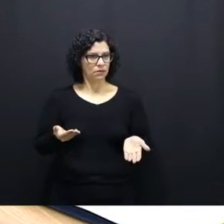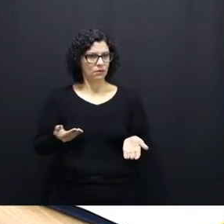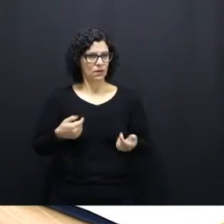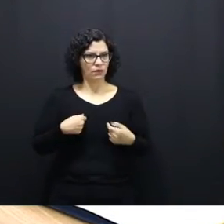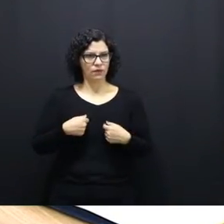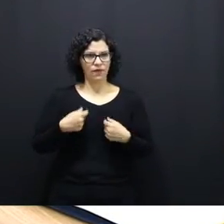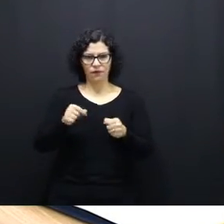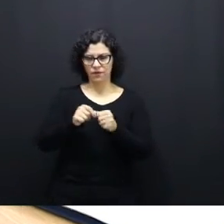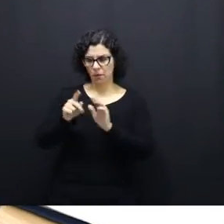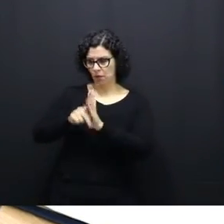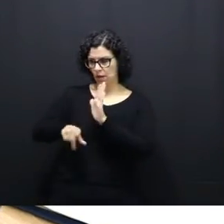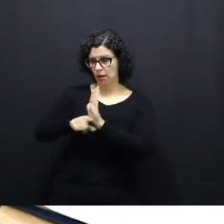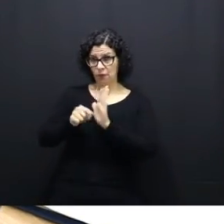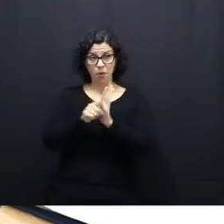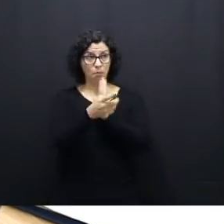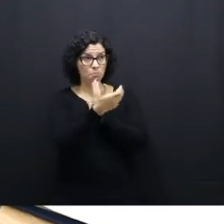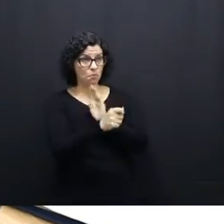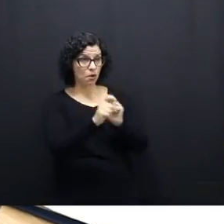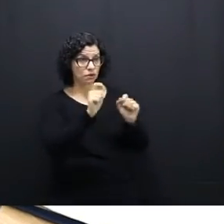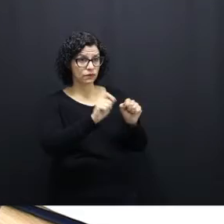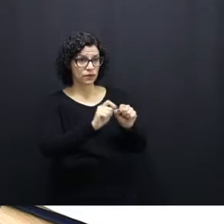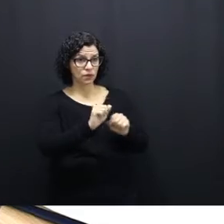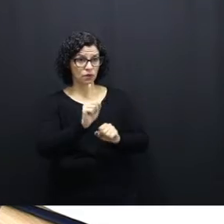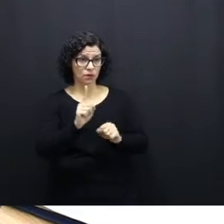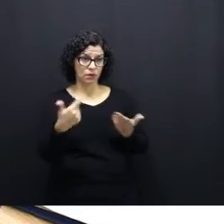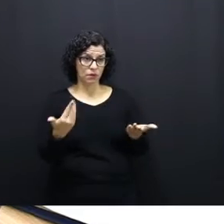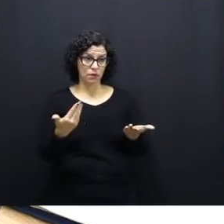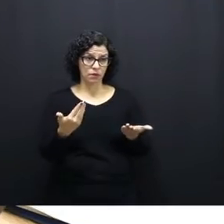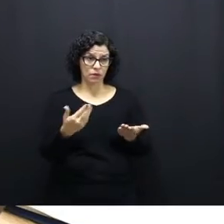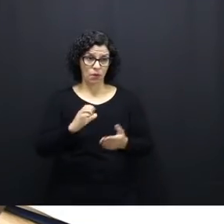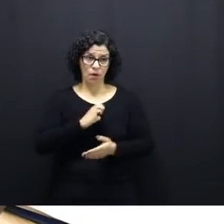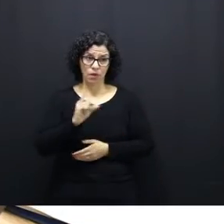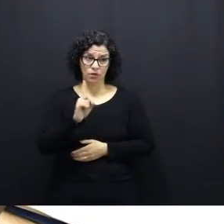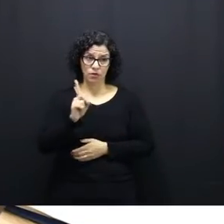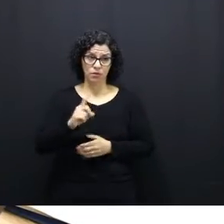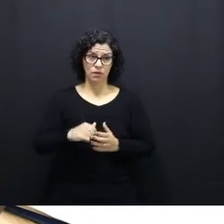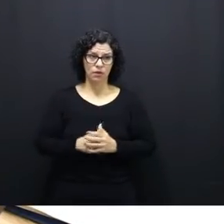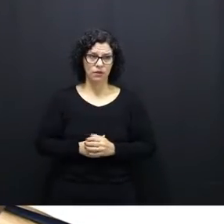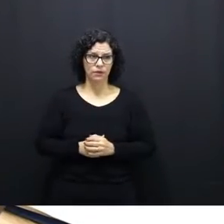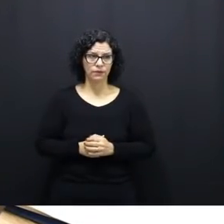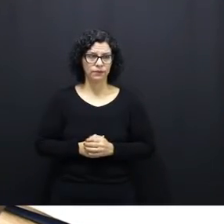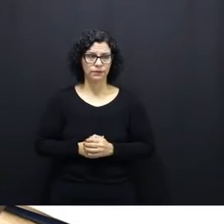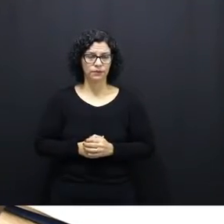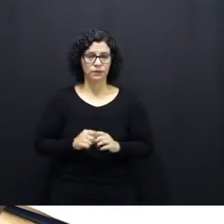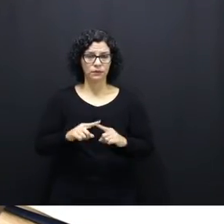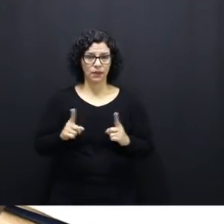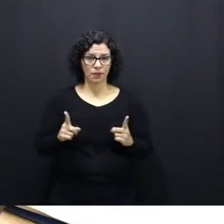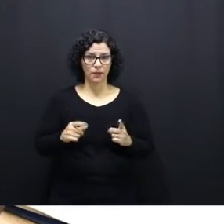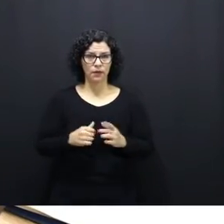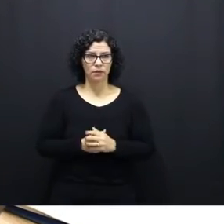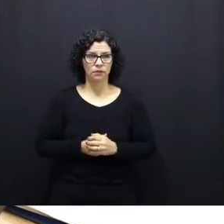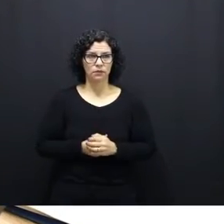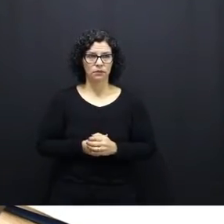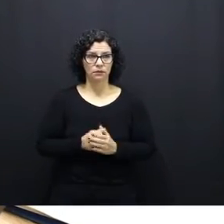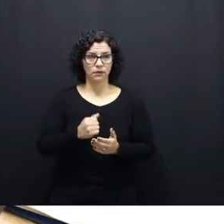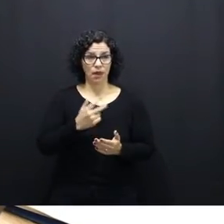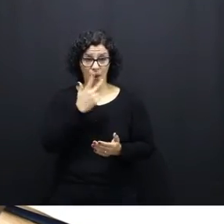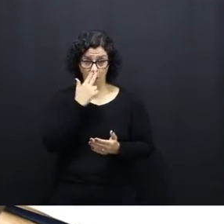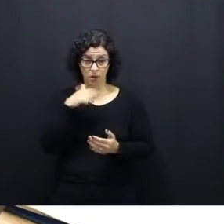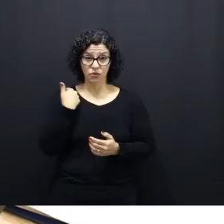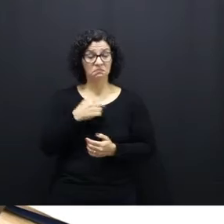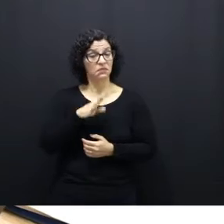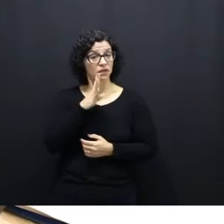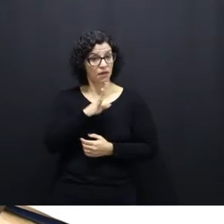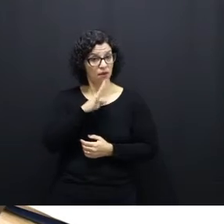satisfação com o senhor só fazer um projeto de lei ou não e é isso é falta de ética alguma é mas eu acredito que é